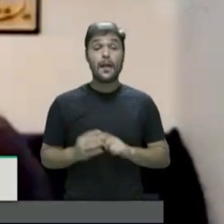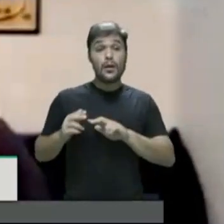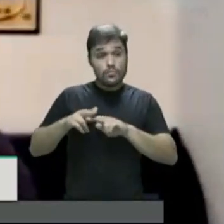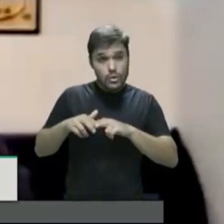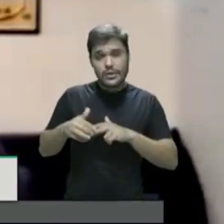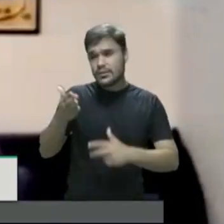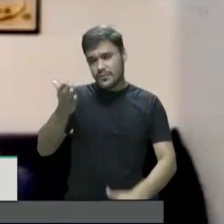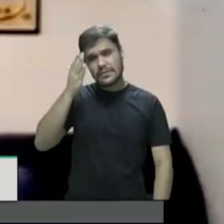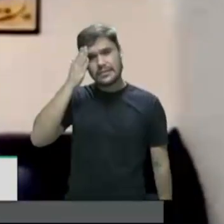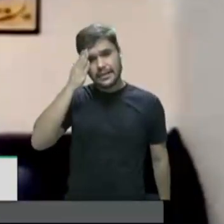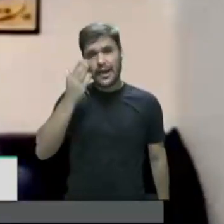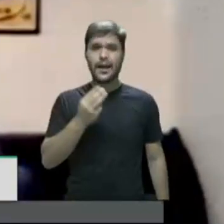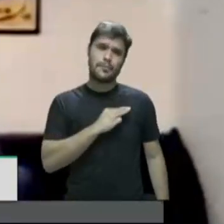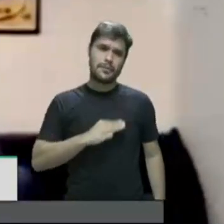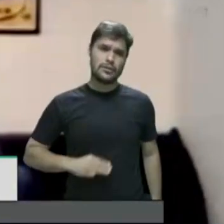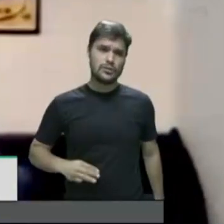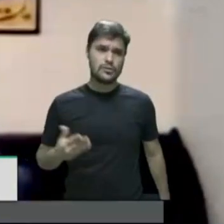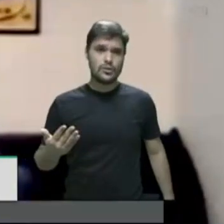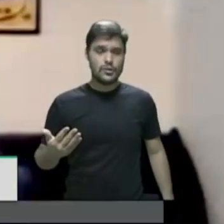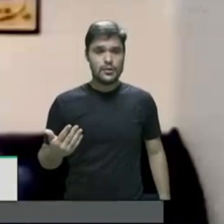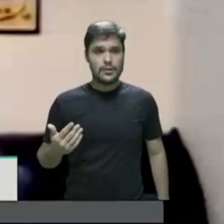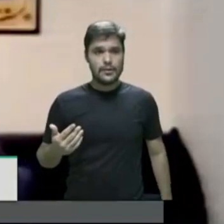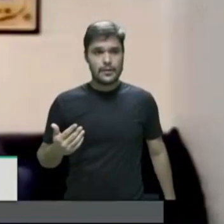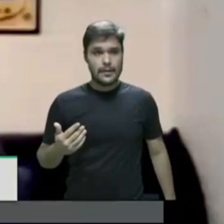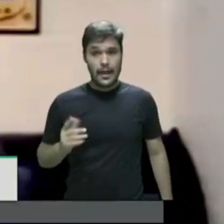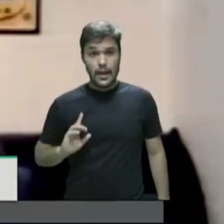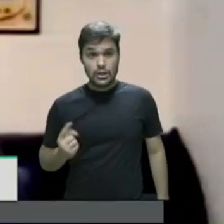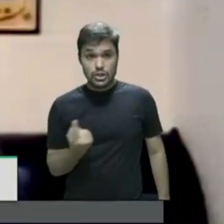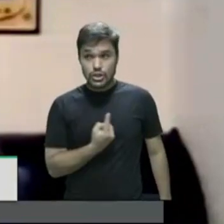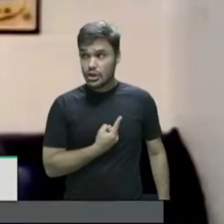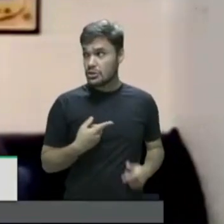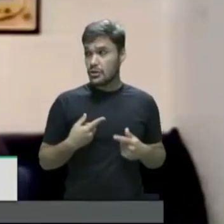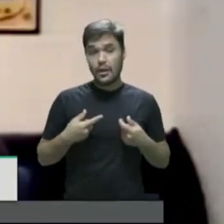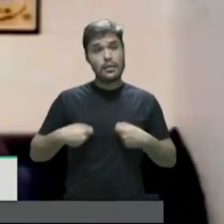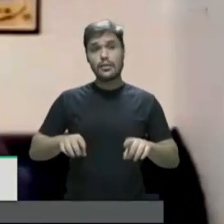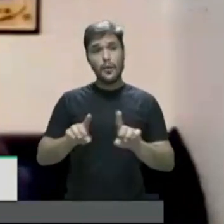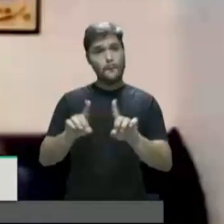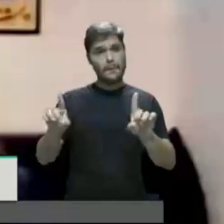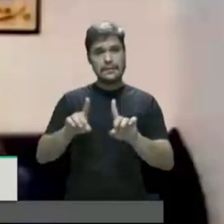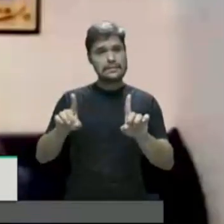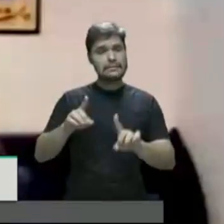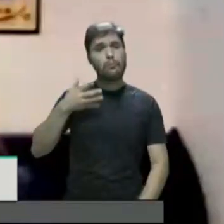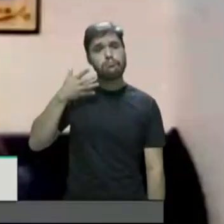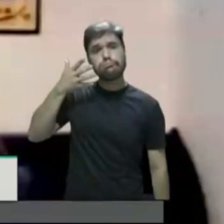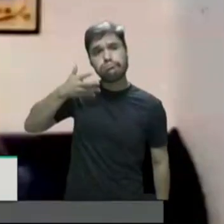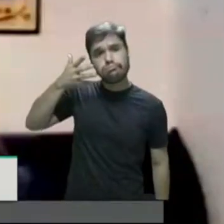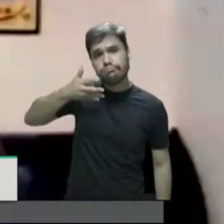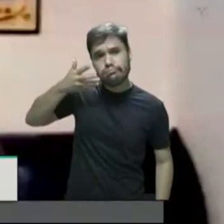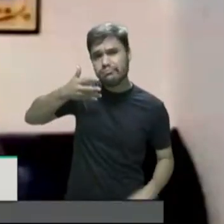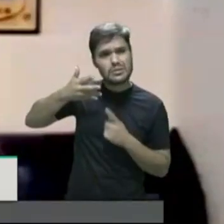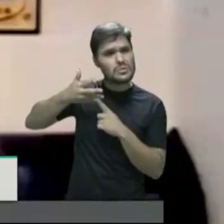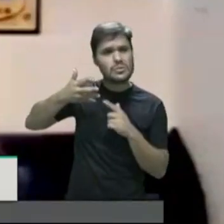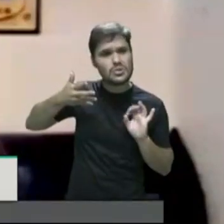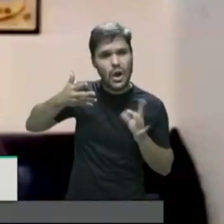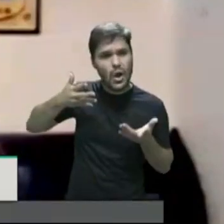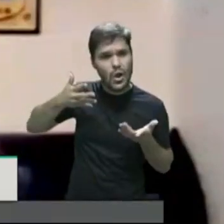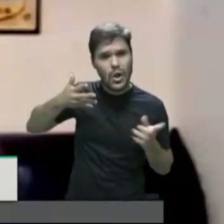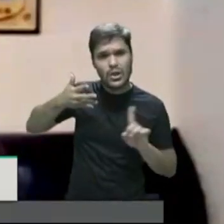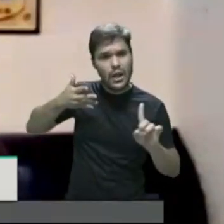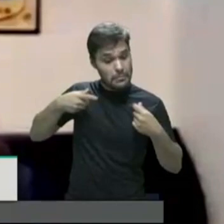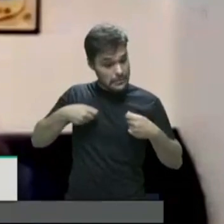sabe que tudo que a gente não precisa nesse momento é apenas de declarações. Nós precisamos de ações